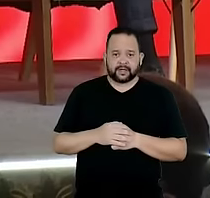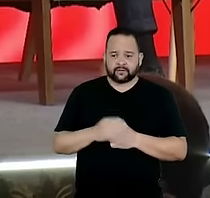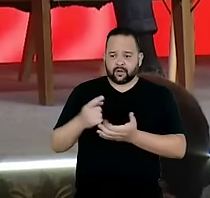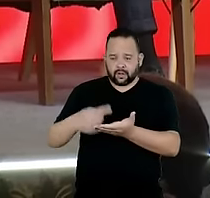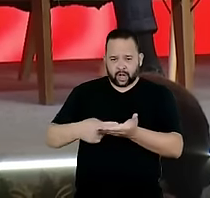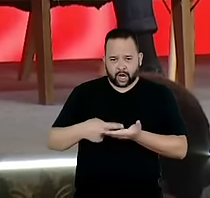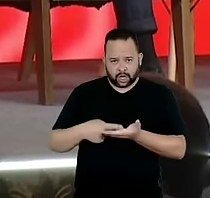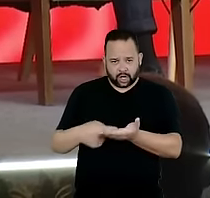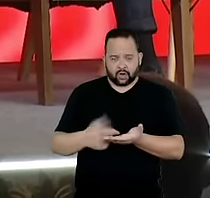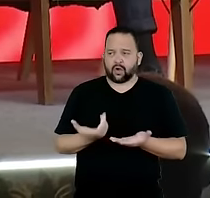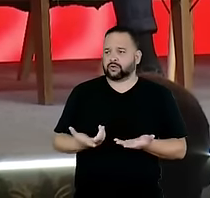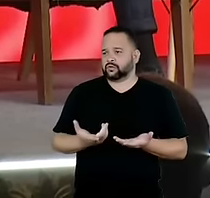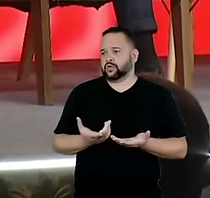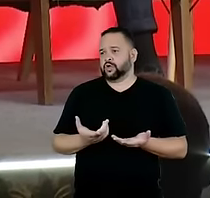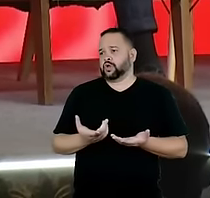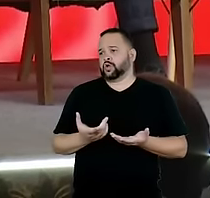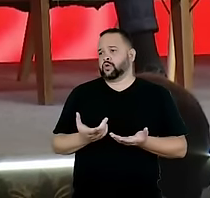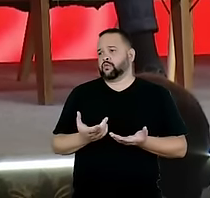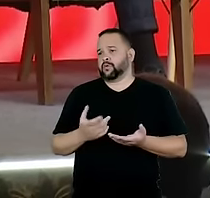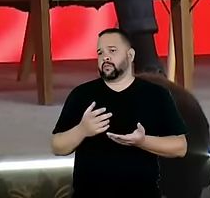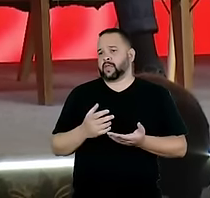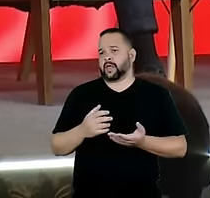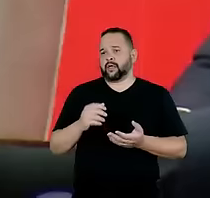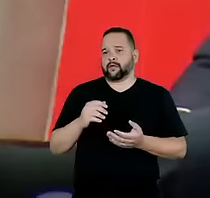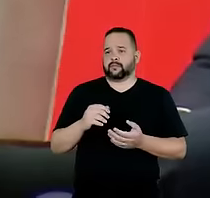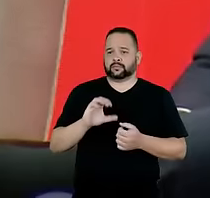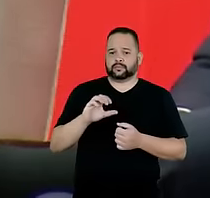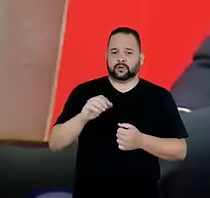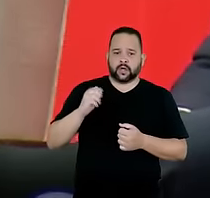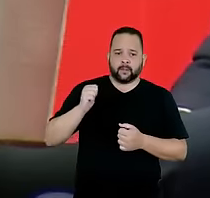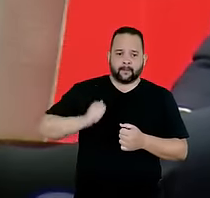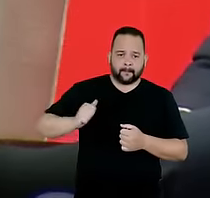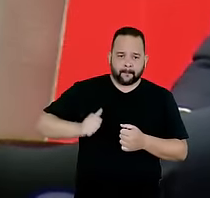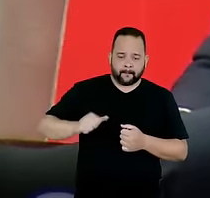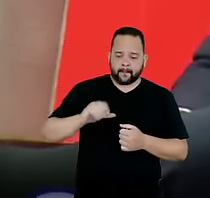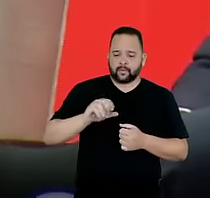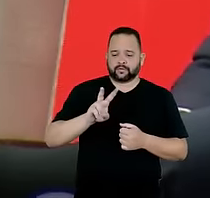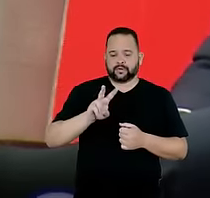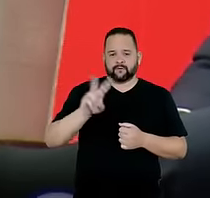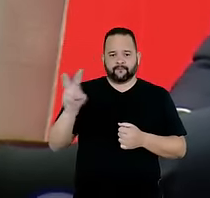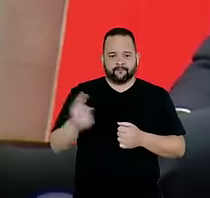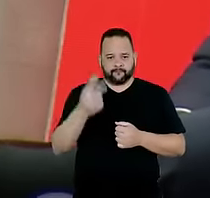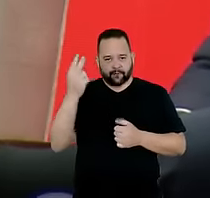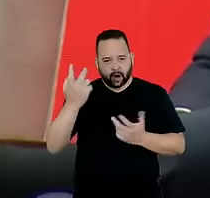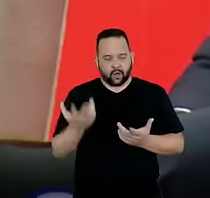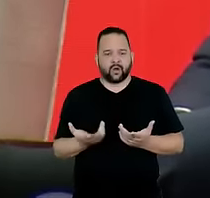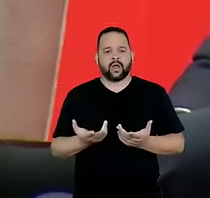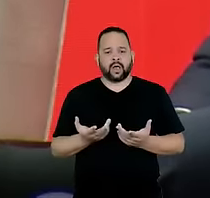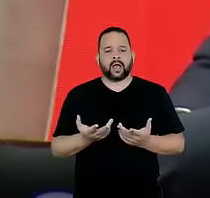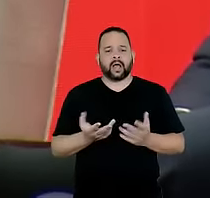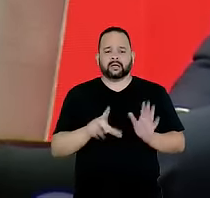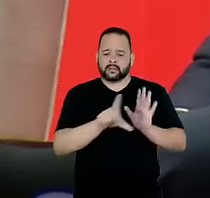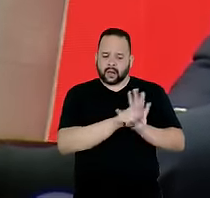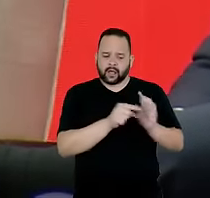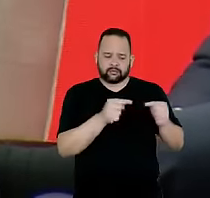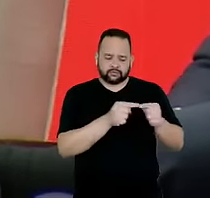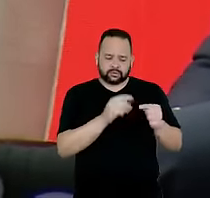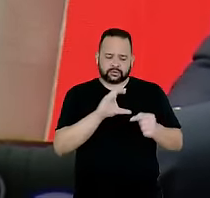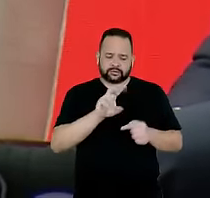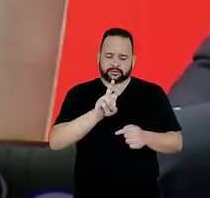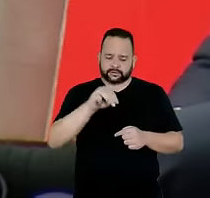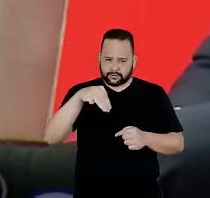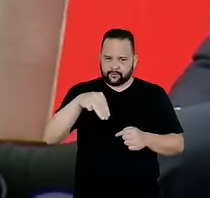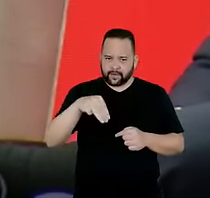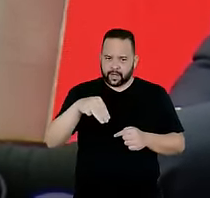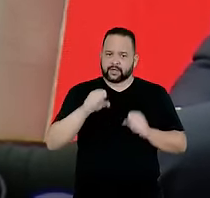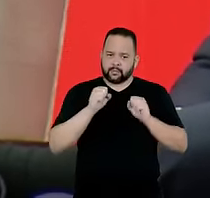ou quem sabe até numa bolsa Eh aí sim a regulação da cvm vai incidir para dar maior eh segurança